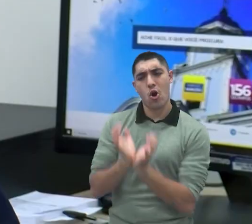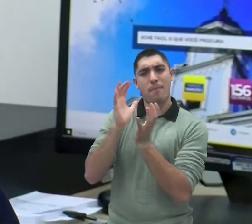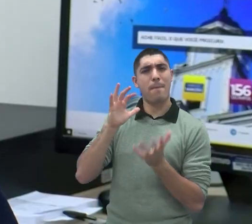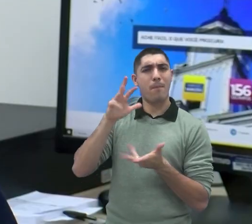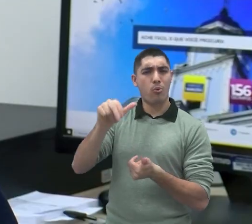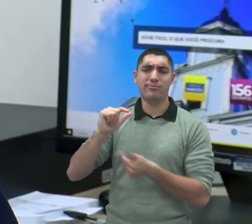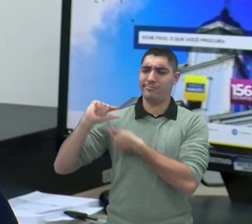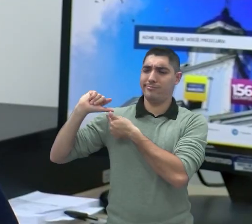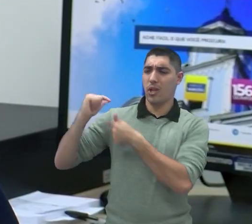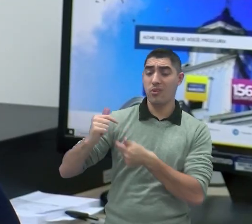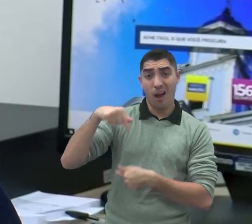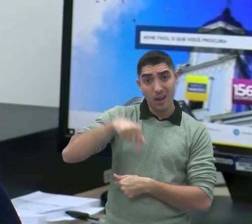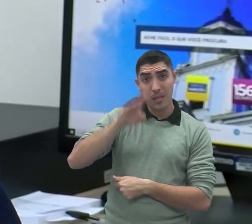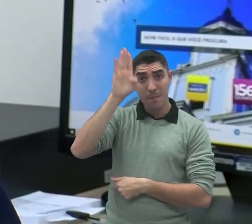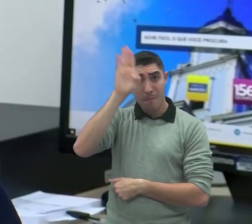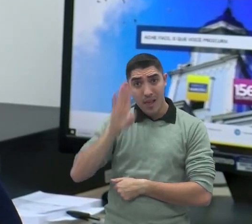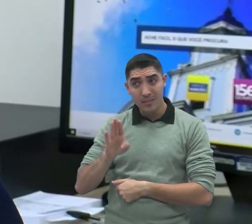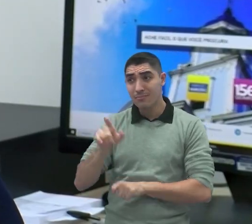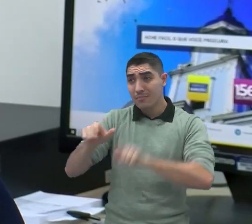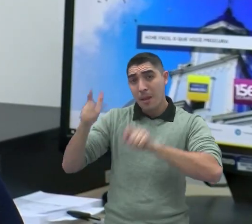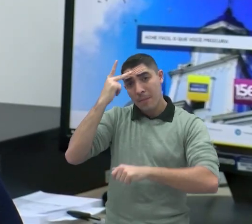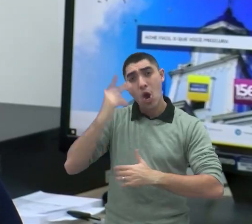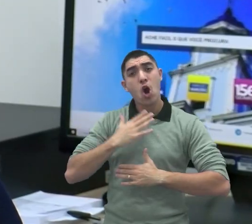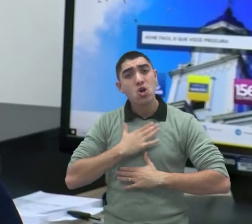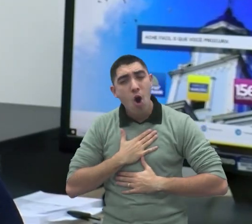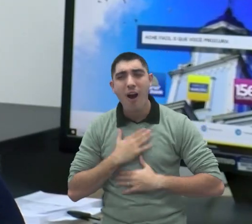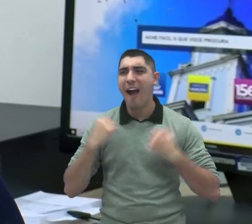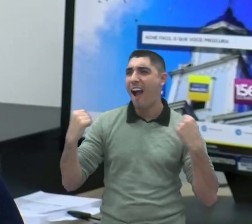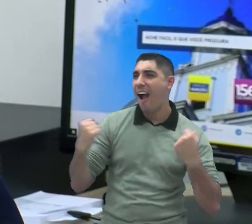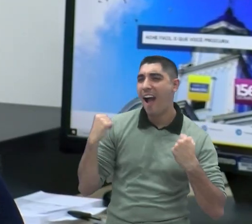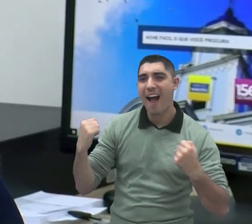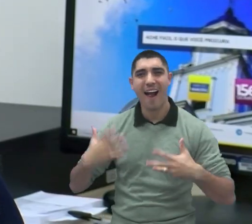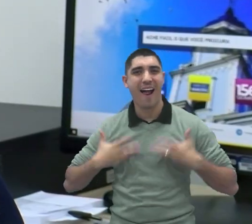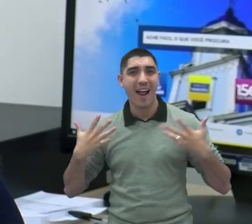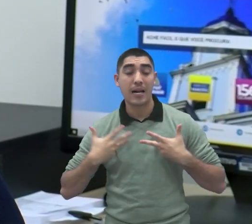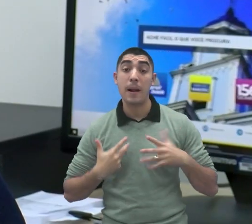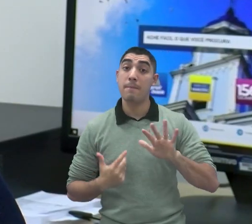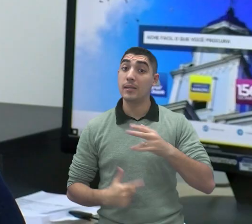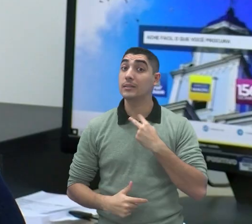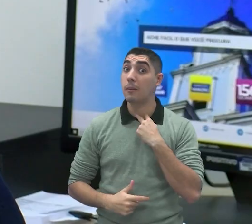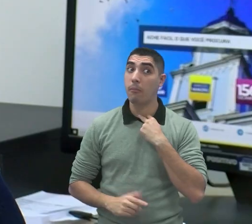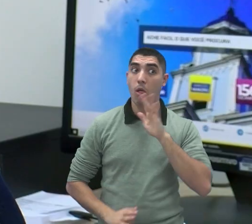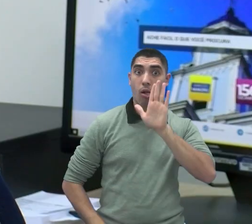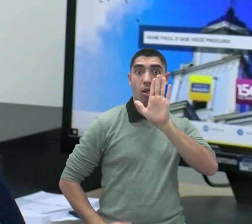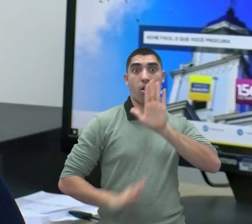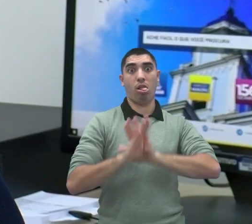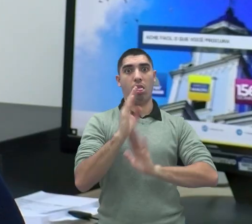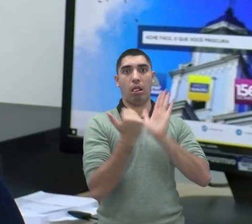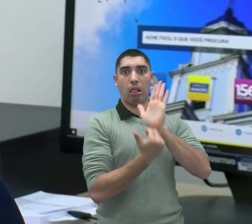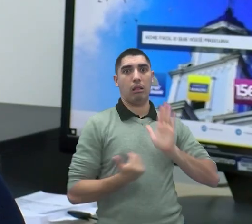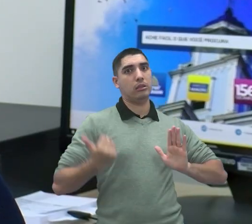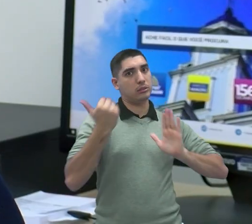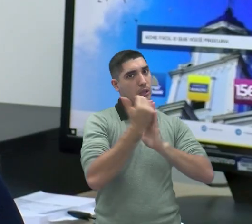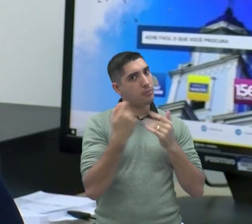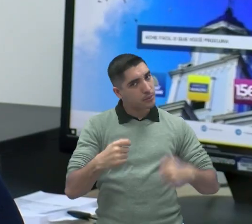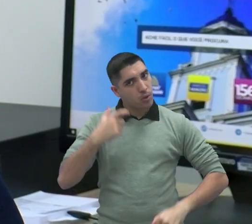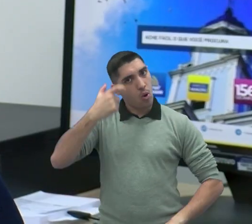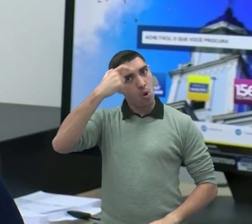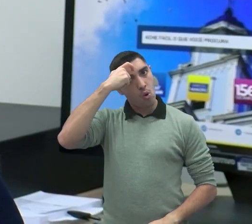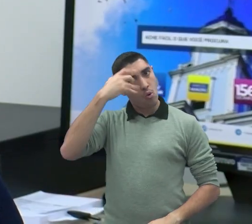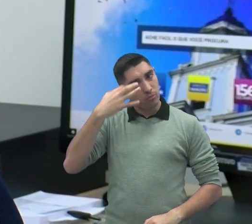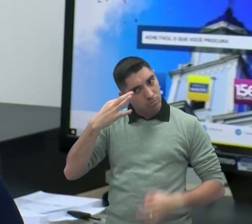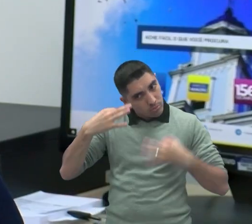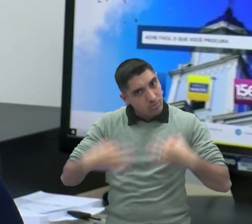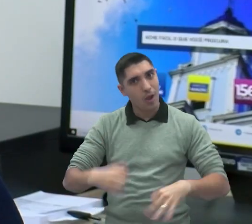tradicional, aqui ainda mais no nosso país, muitas pessoas gostam de comemorar, e isso é bom naturalmente, mas não pode haver excessos, tem que haver aquele bom